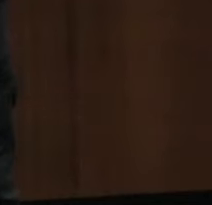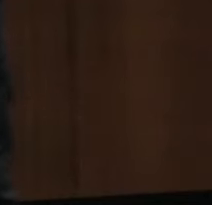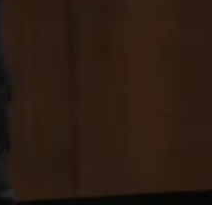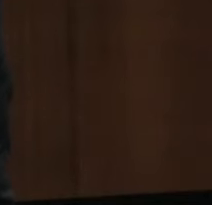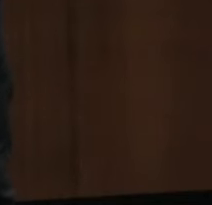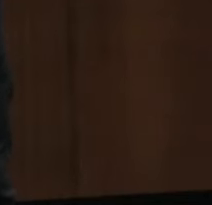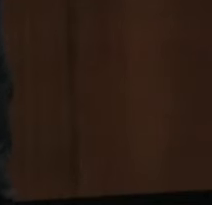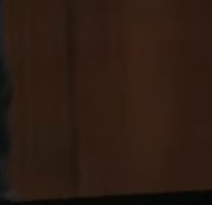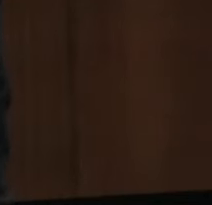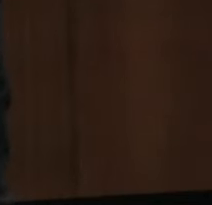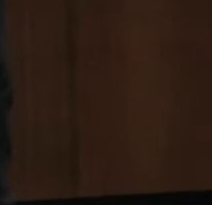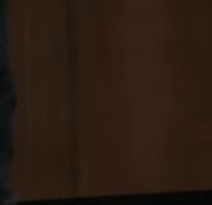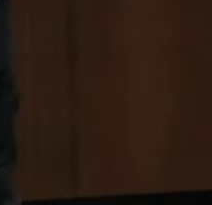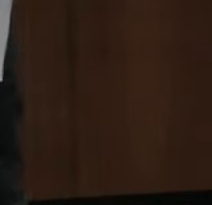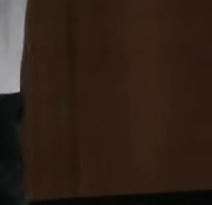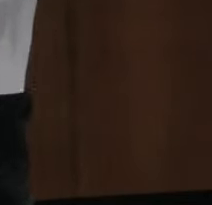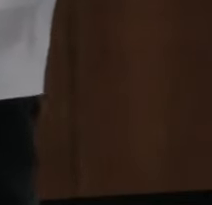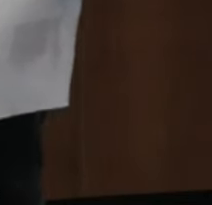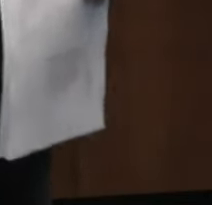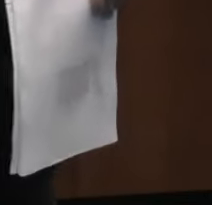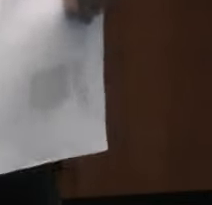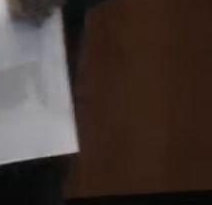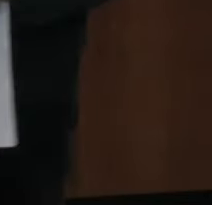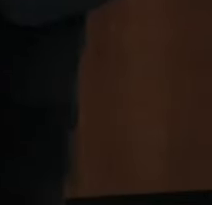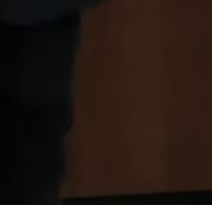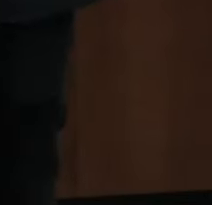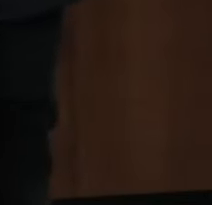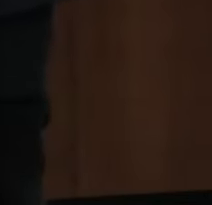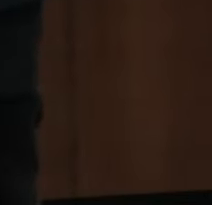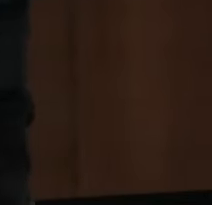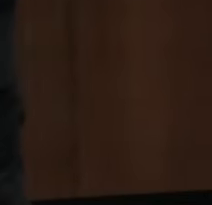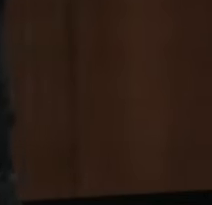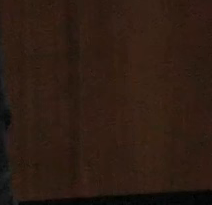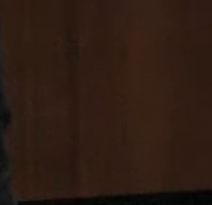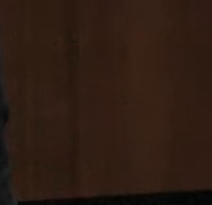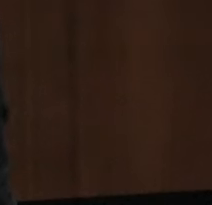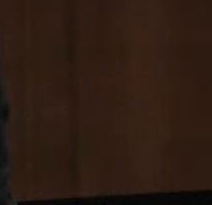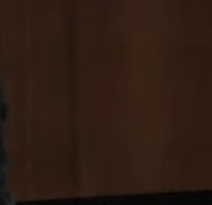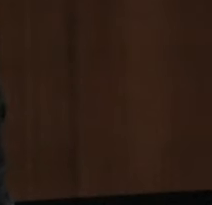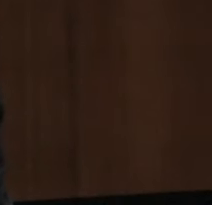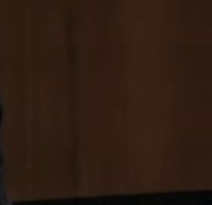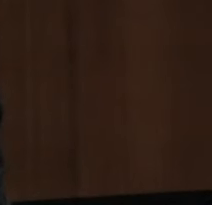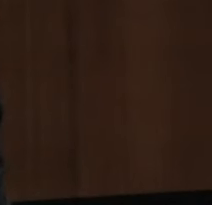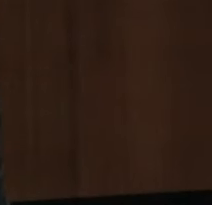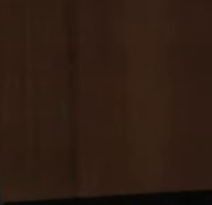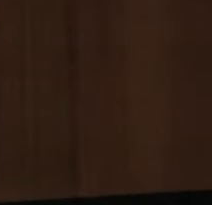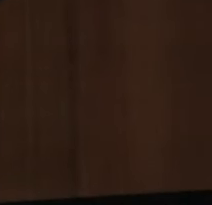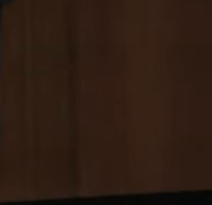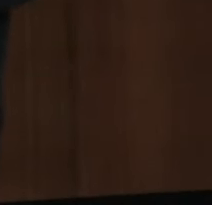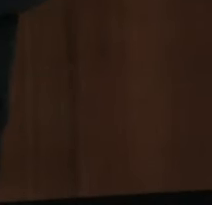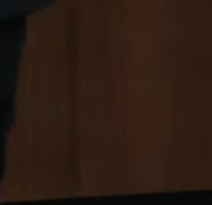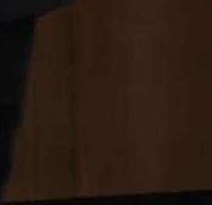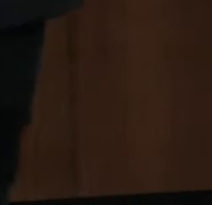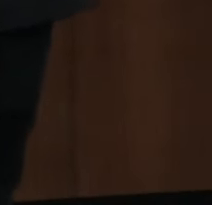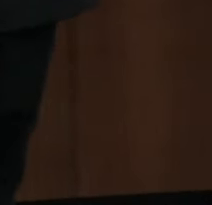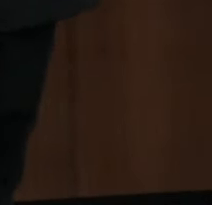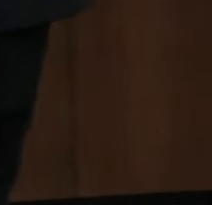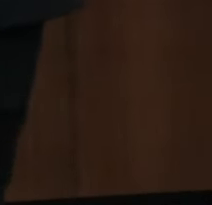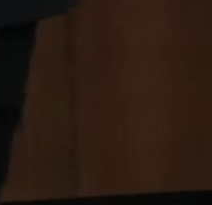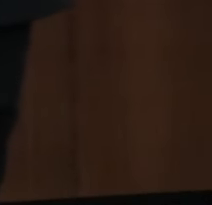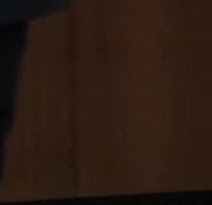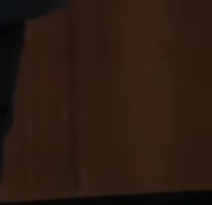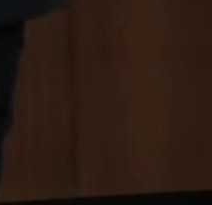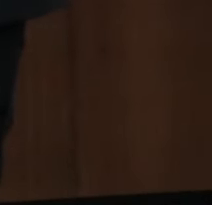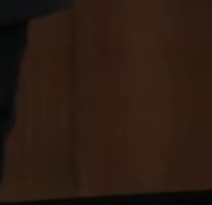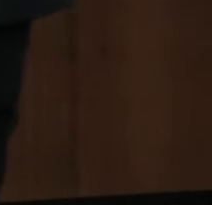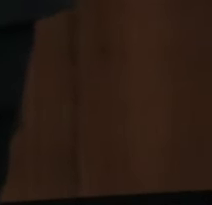as políticas de governança e transparência aprovadas no Conselho. 11. Executar a política de investimentos aprovada pelo Conselho junto aos agentes operadores.